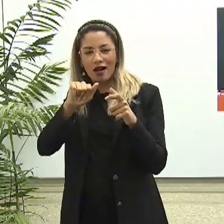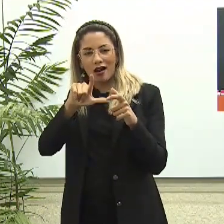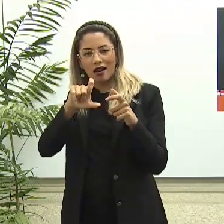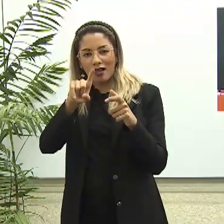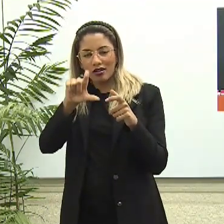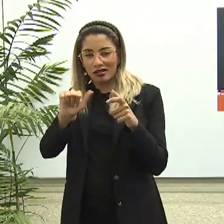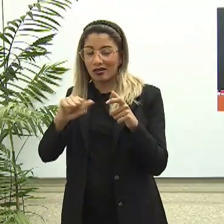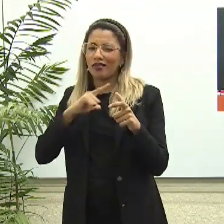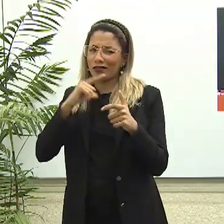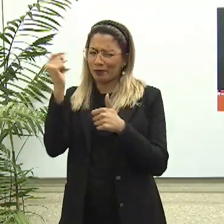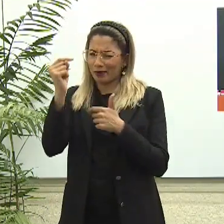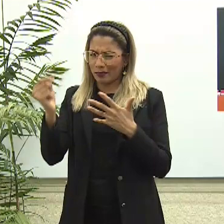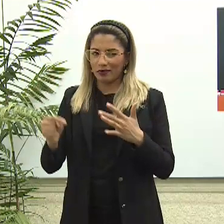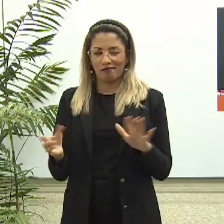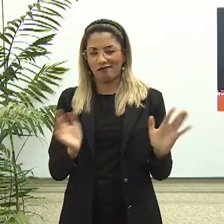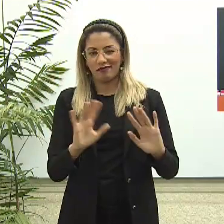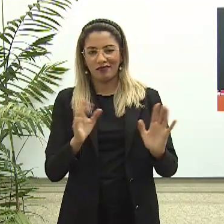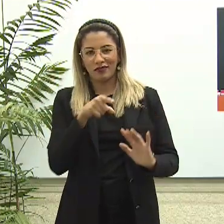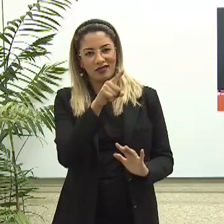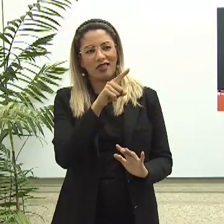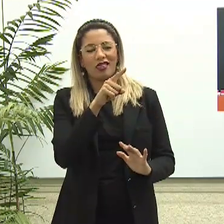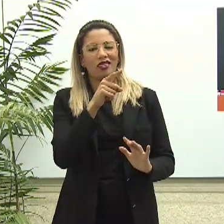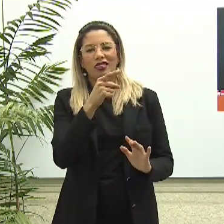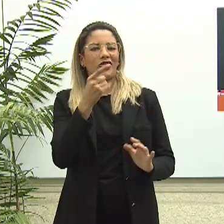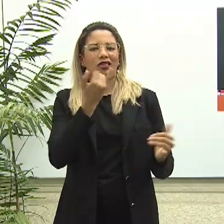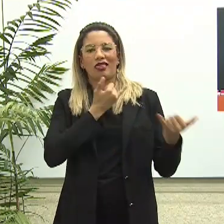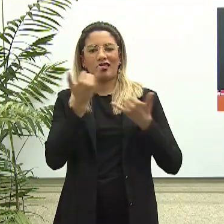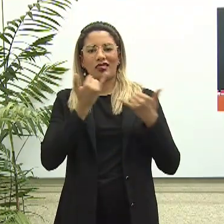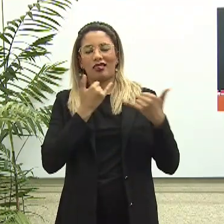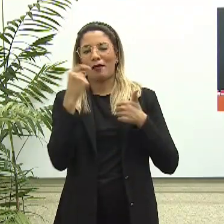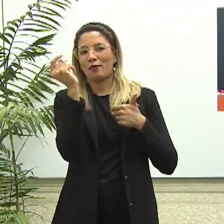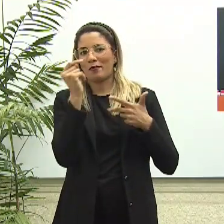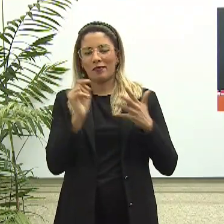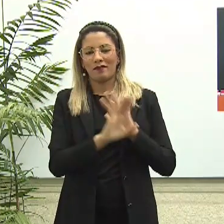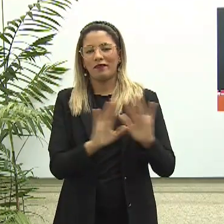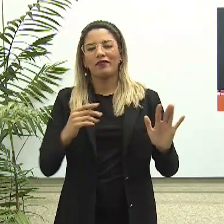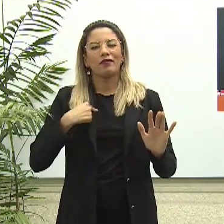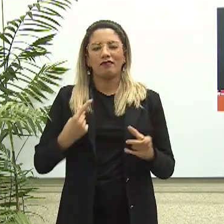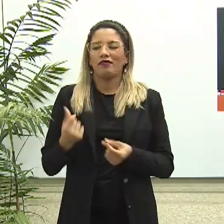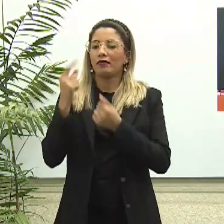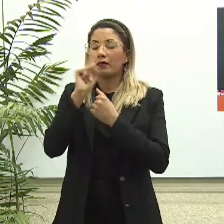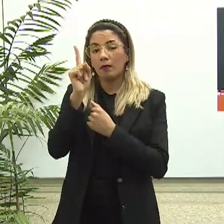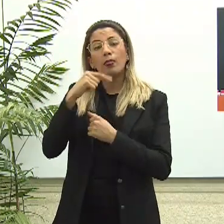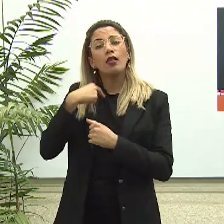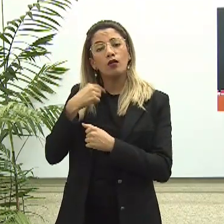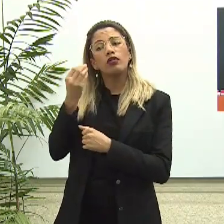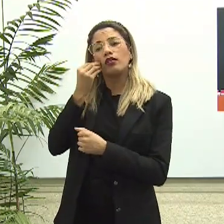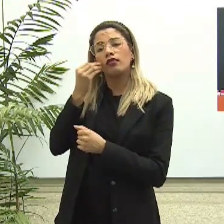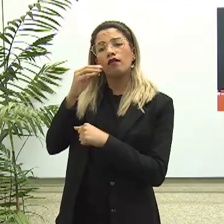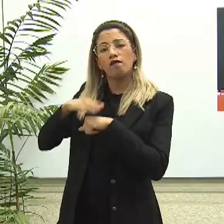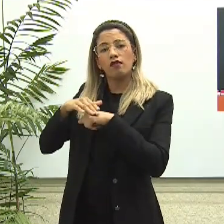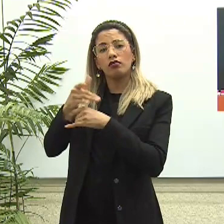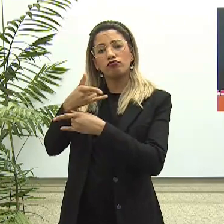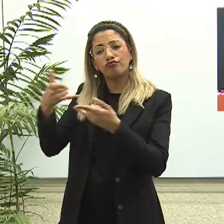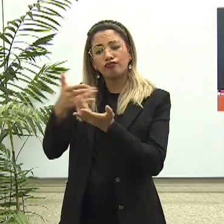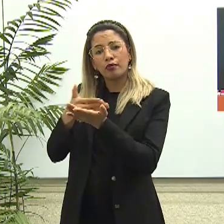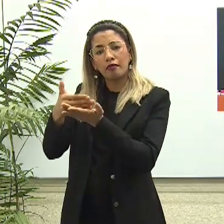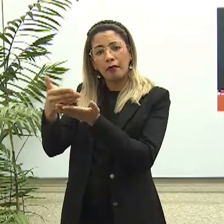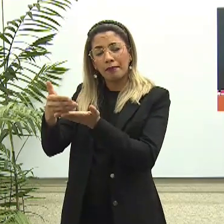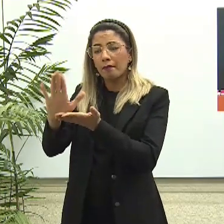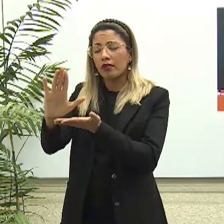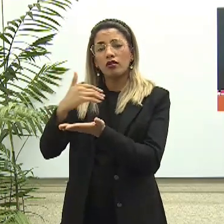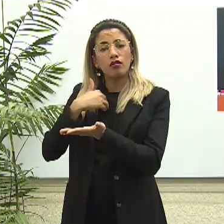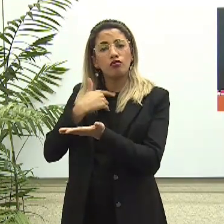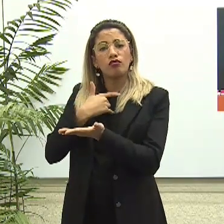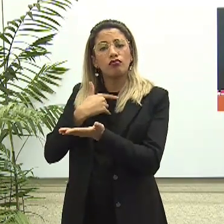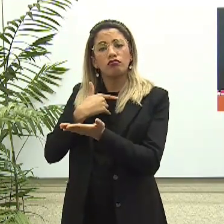não tinha tanto dinheiro assim mas fui lá fazer o crediário da TV e aí eu recebo a notícia de que eu não vou poder fazer o crediário porque não tem o